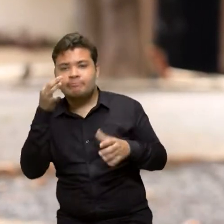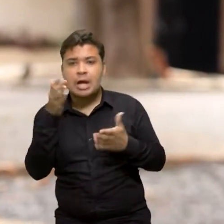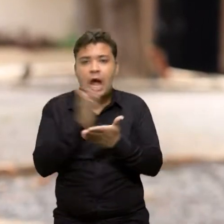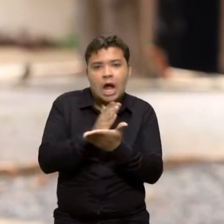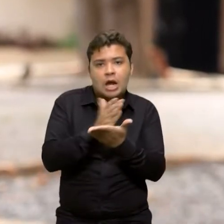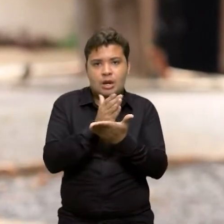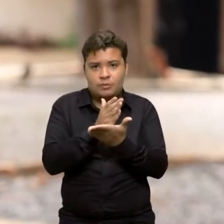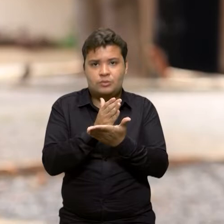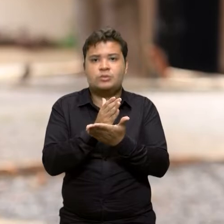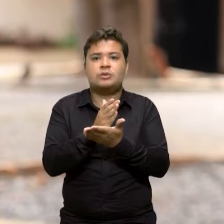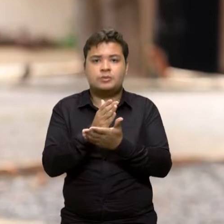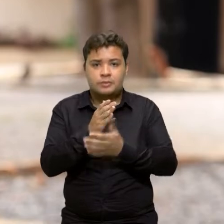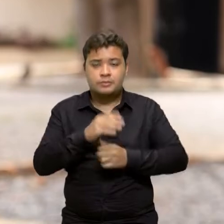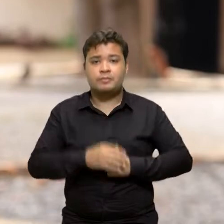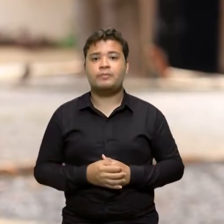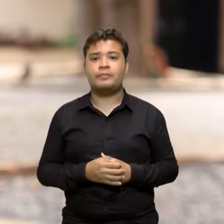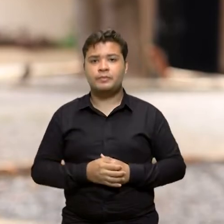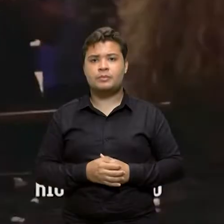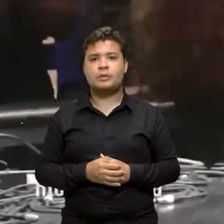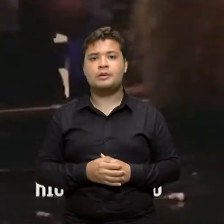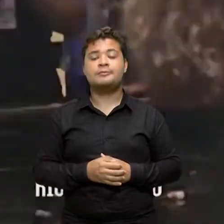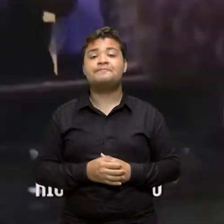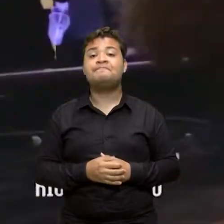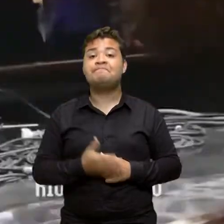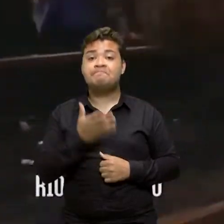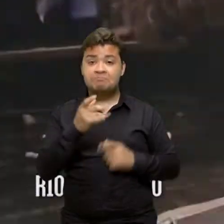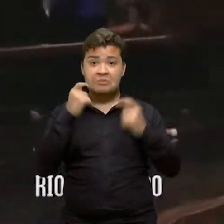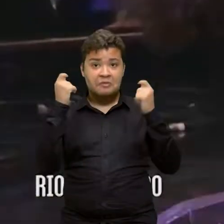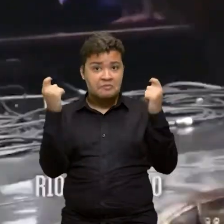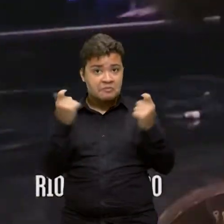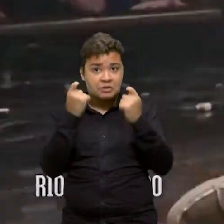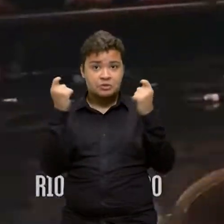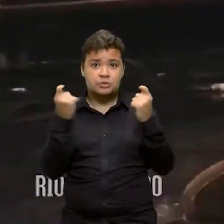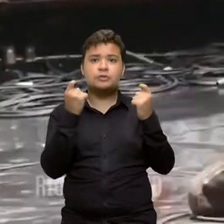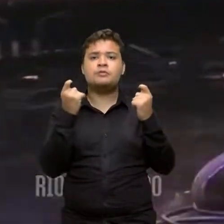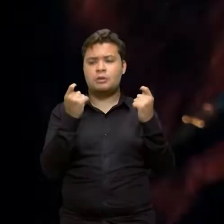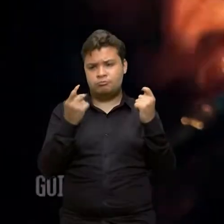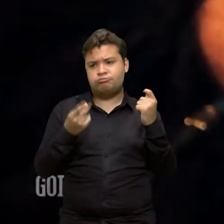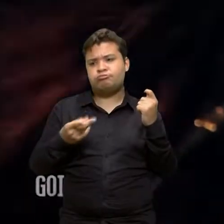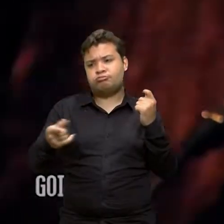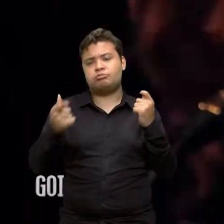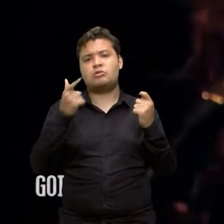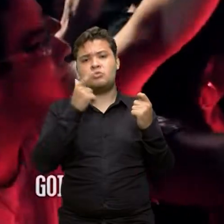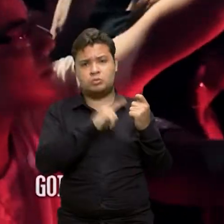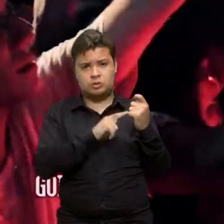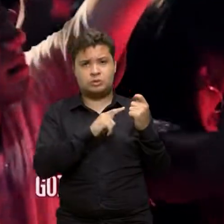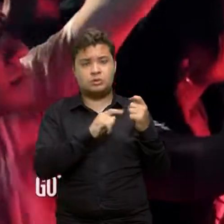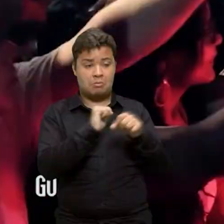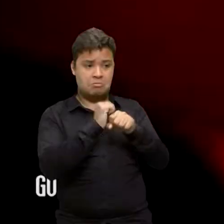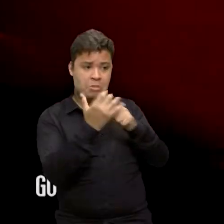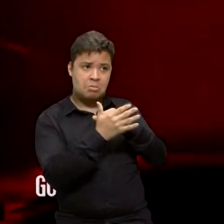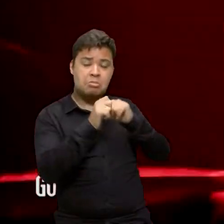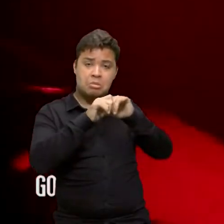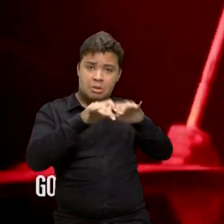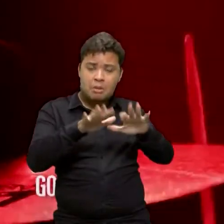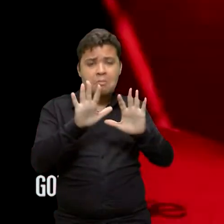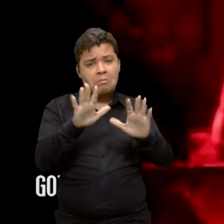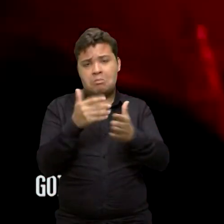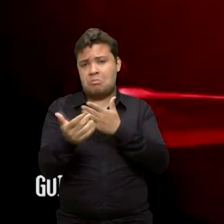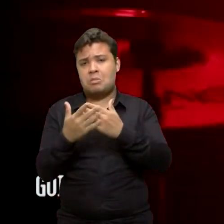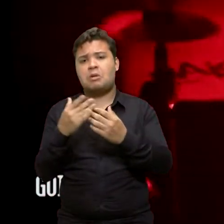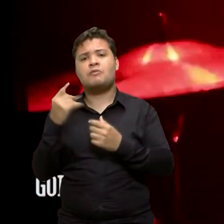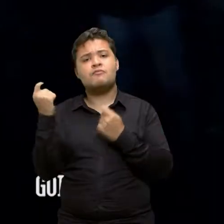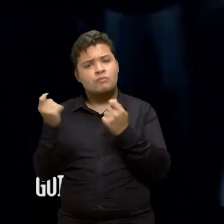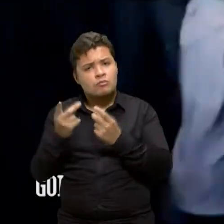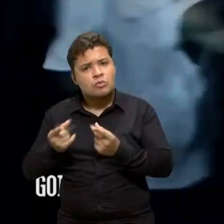a ter essa presença muito forte na internet. Os festivais sobreviveram à pandemia, assim como o rock sobreviveu